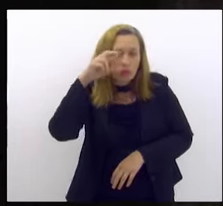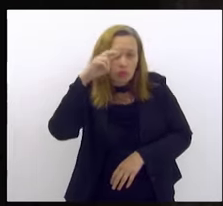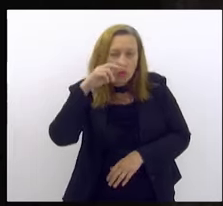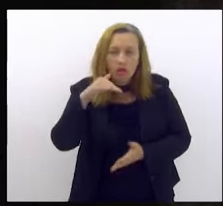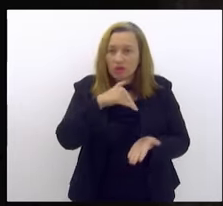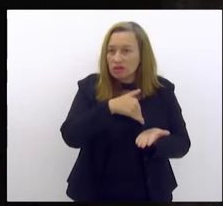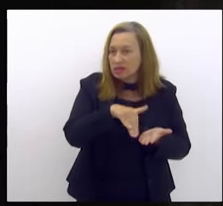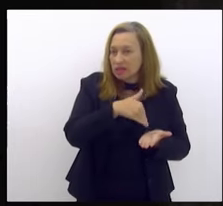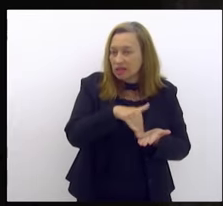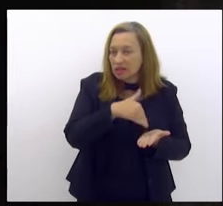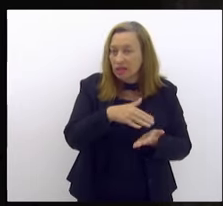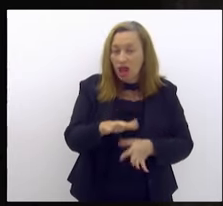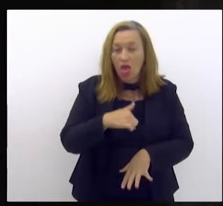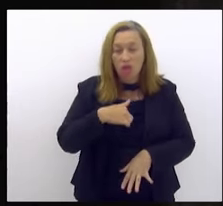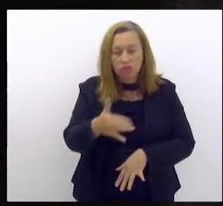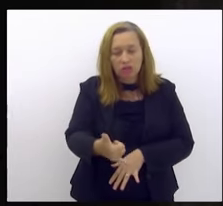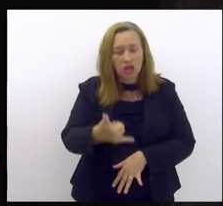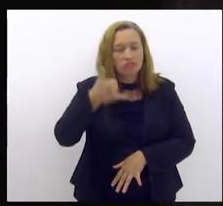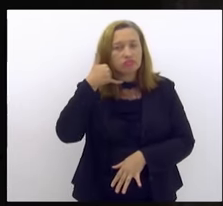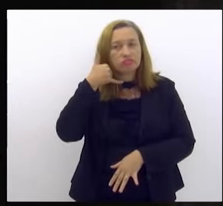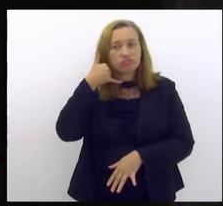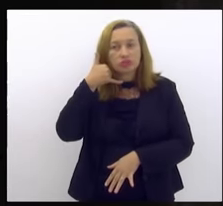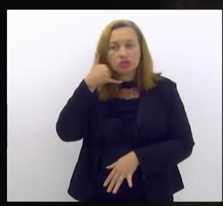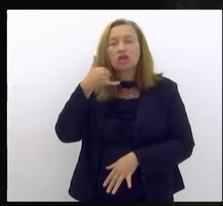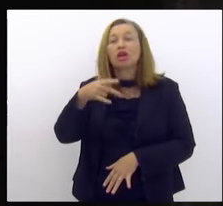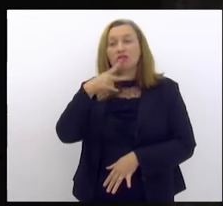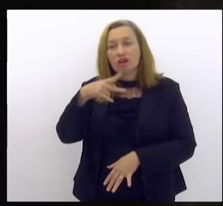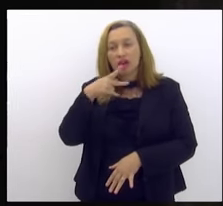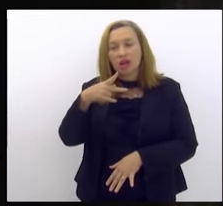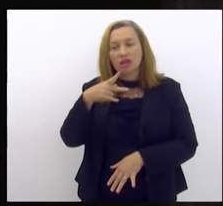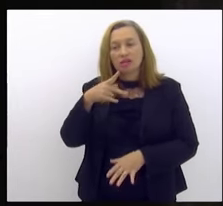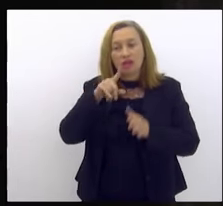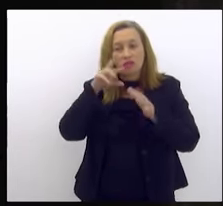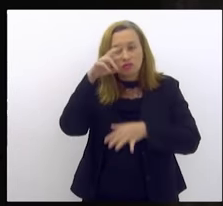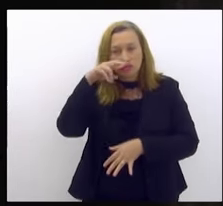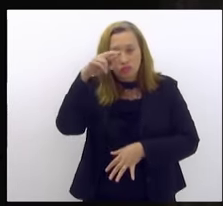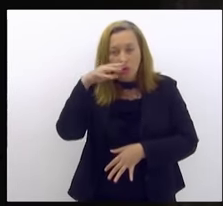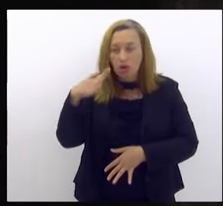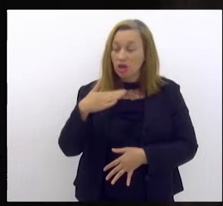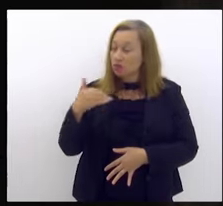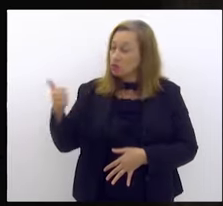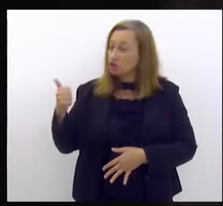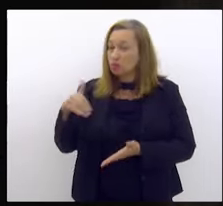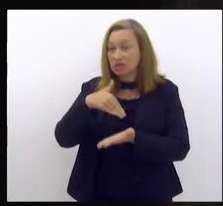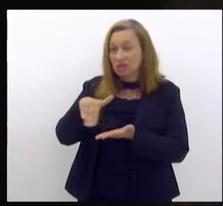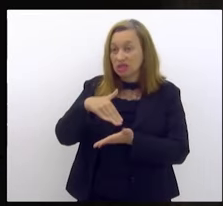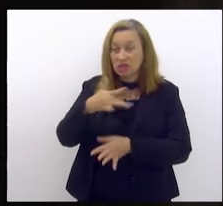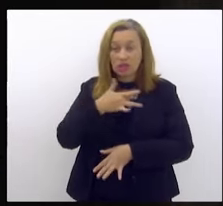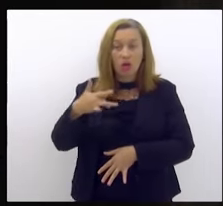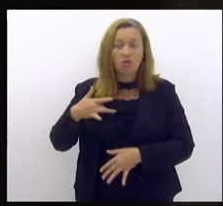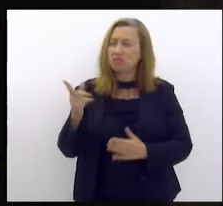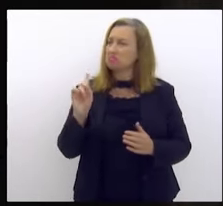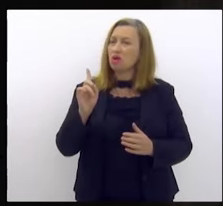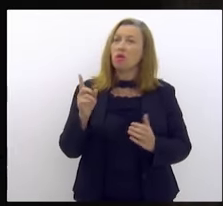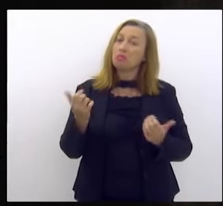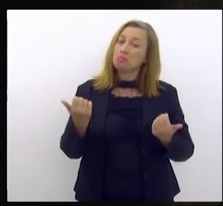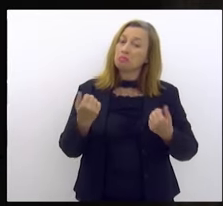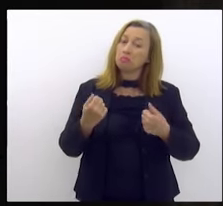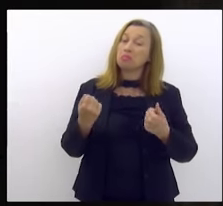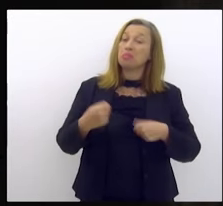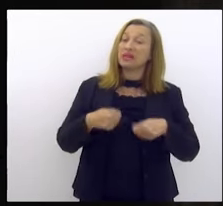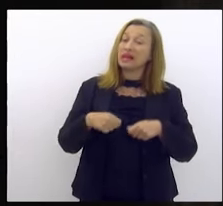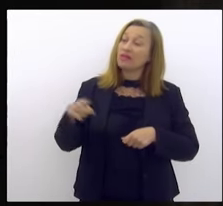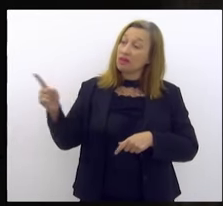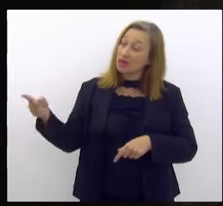secretário, eu liguei para o secretário, disse que estava procedendo a fiscalização, ele me chamou na Secretaria de Saúde, falei que não, que eu precisava da presença dele